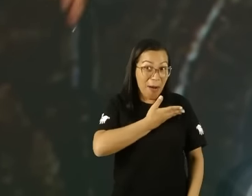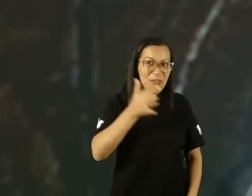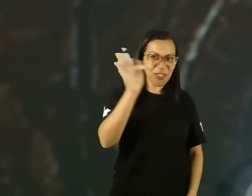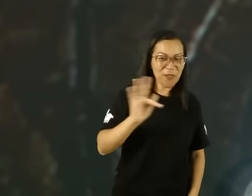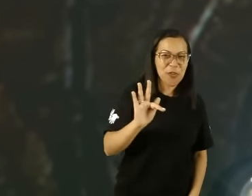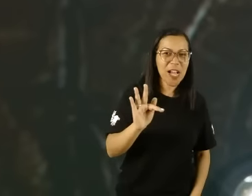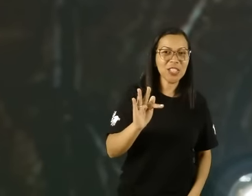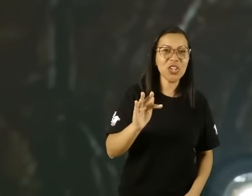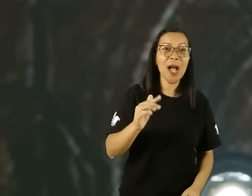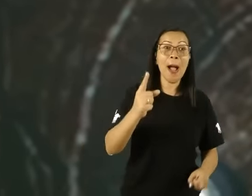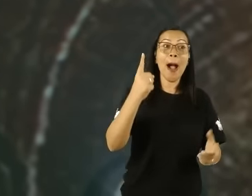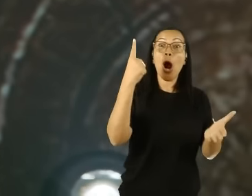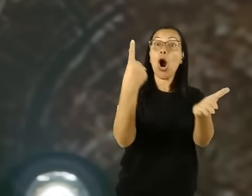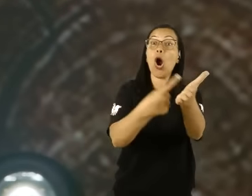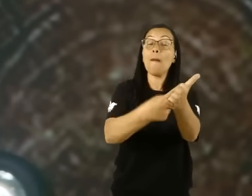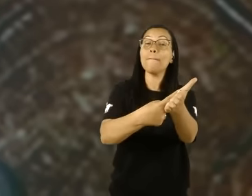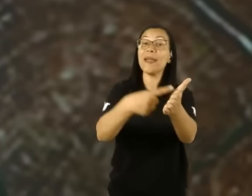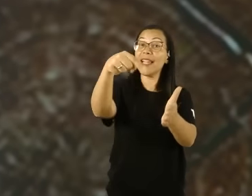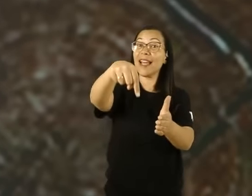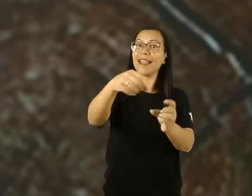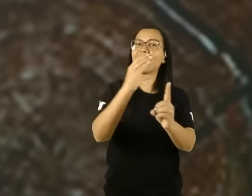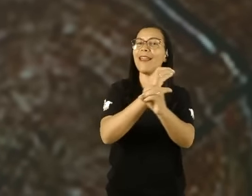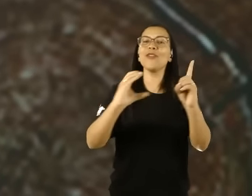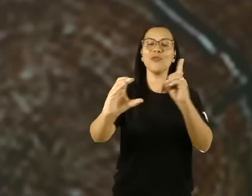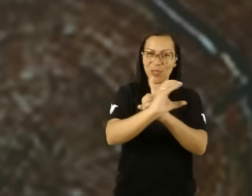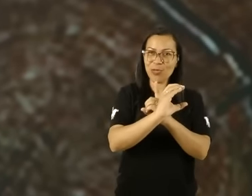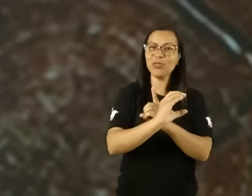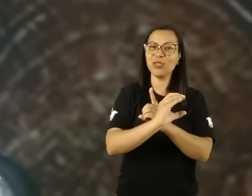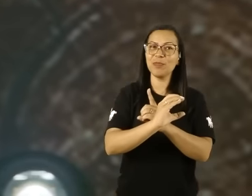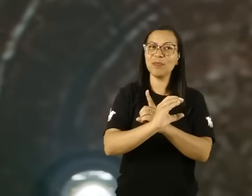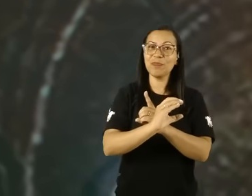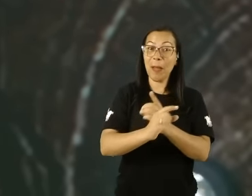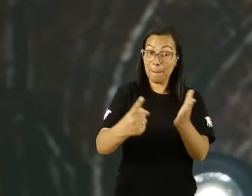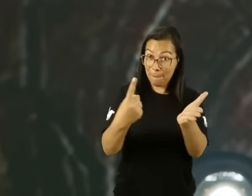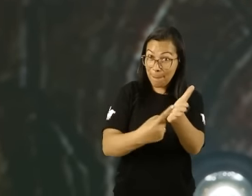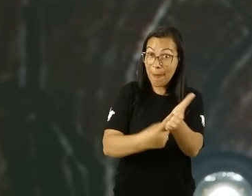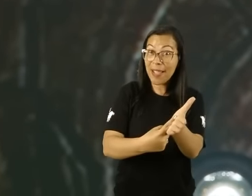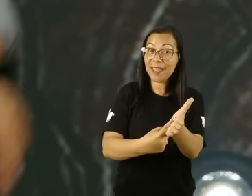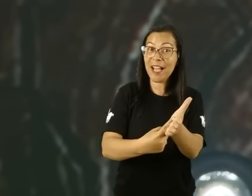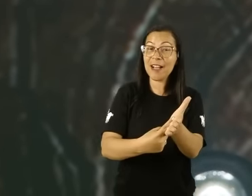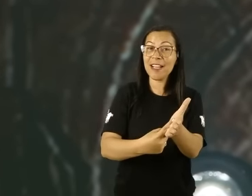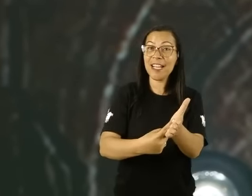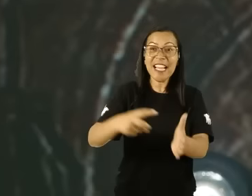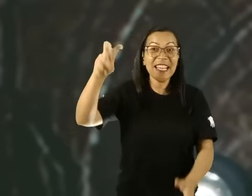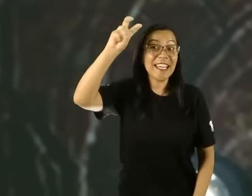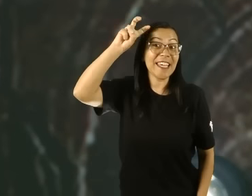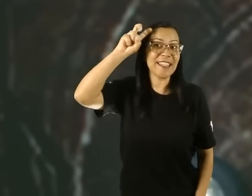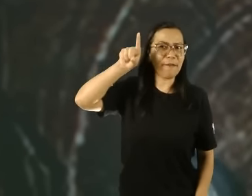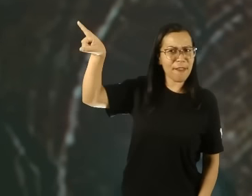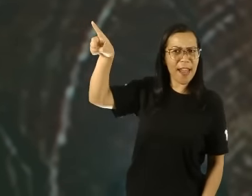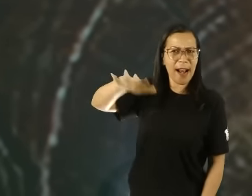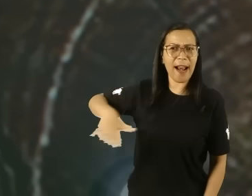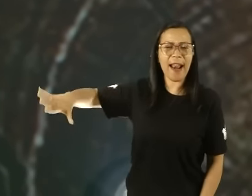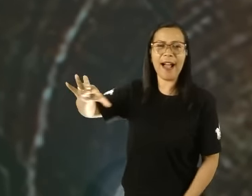Ah, eu quero fazer um encontro de amigos da 8ª série, 5ª B-Power das 8 horas, café na cafeteria